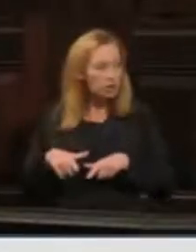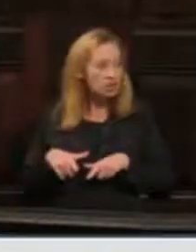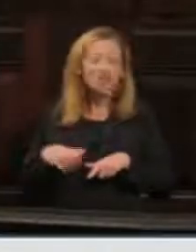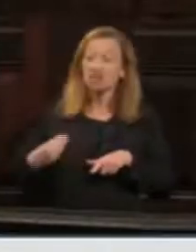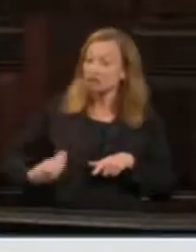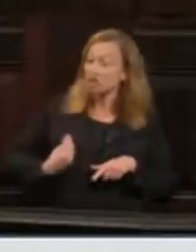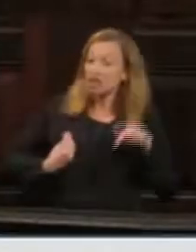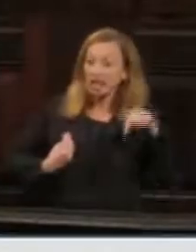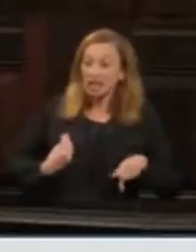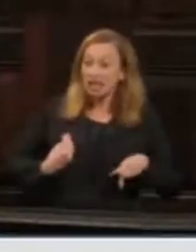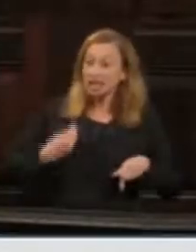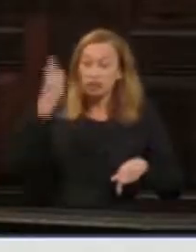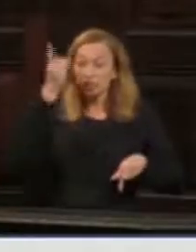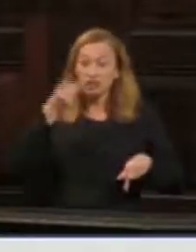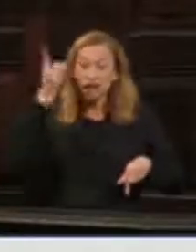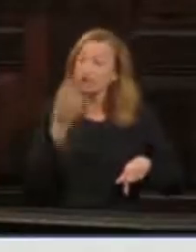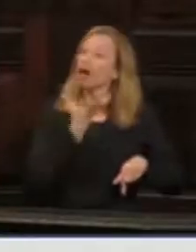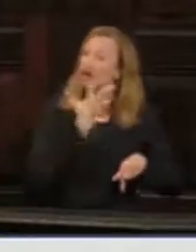aqui,